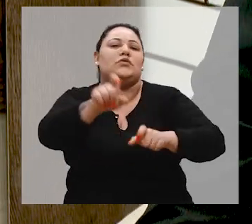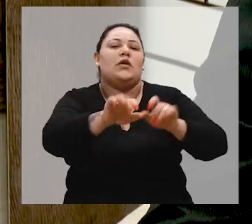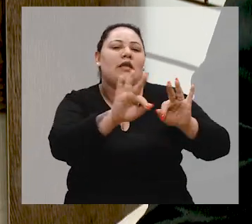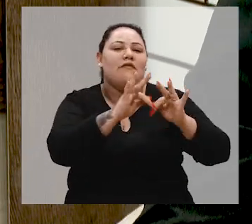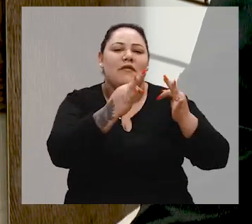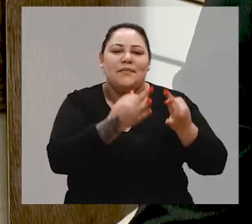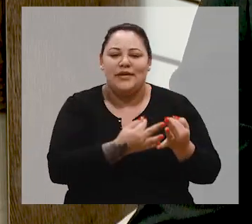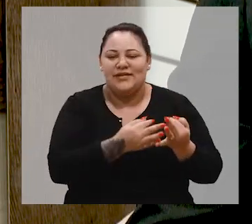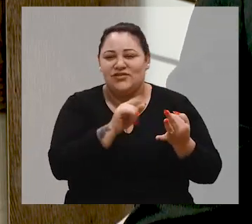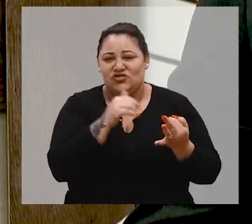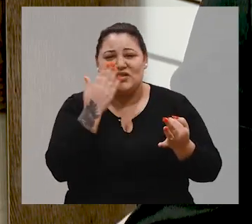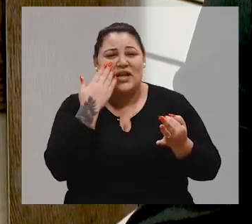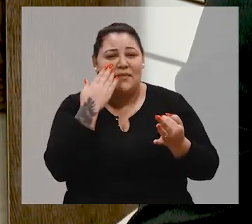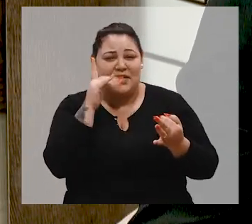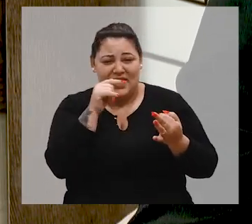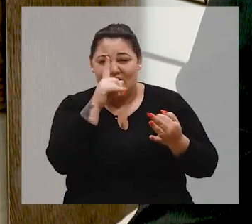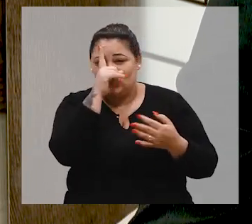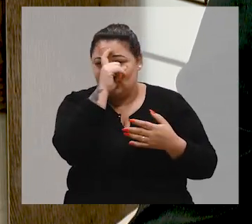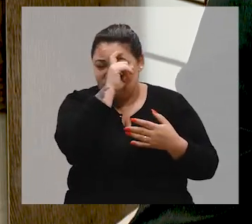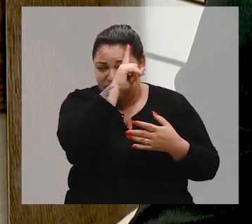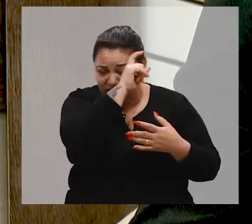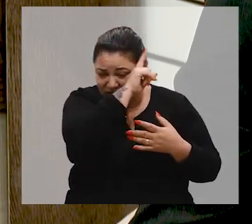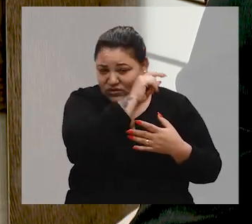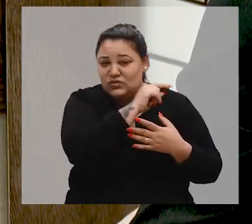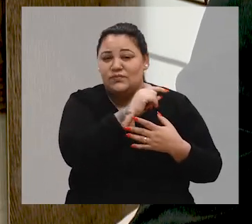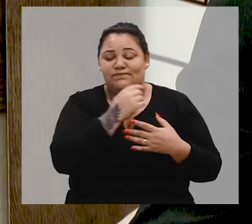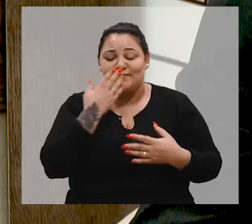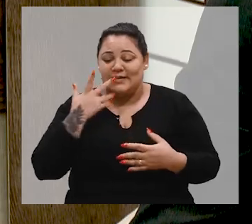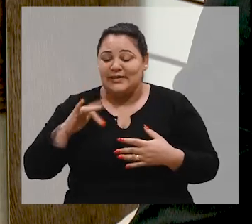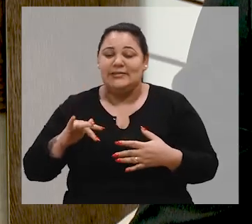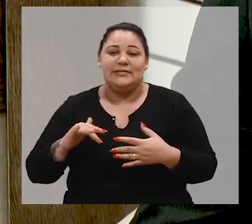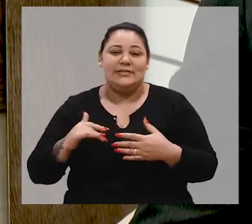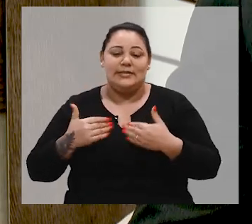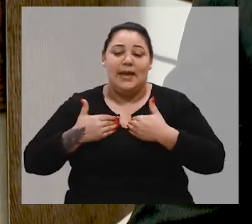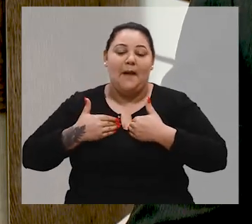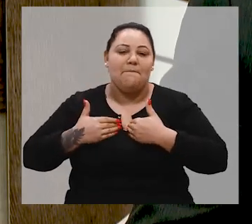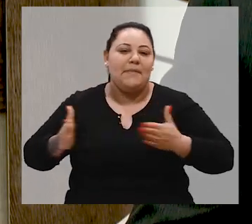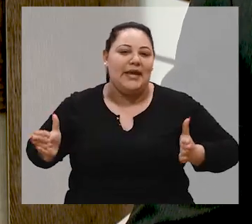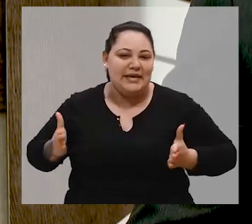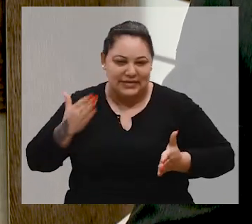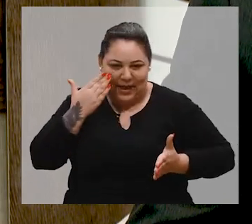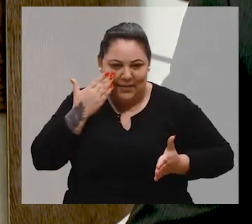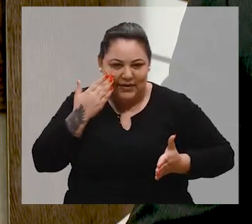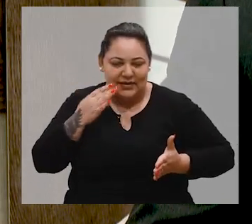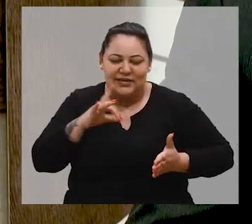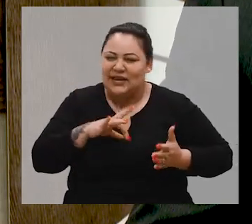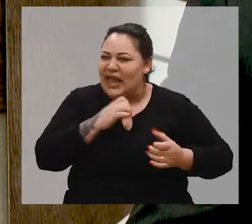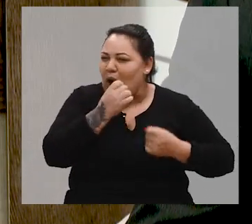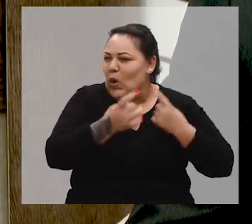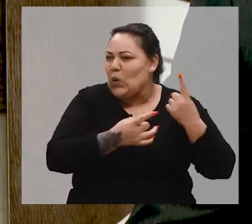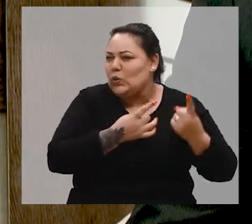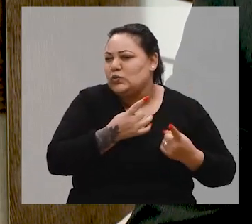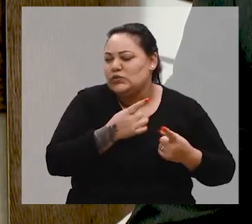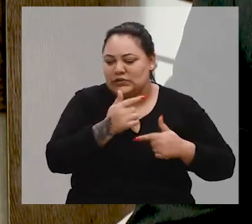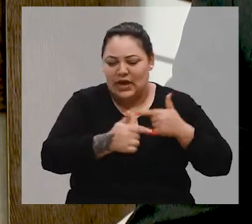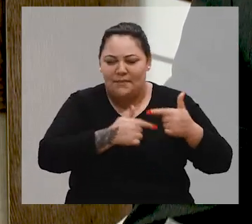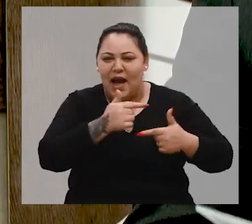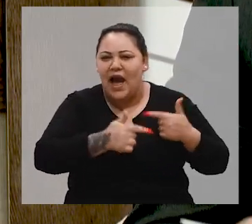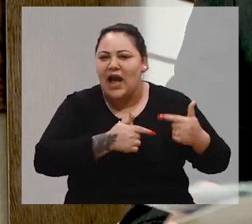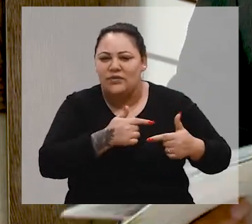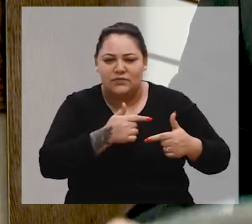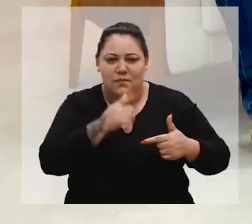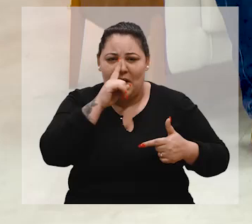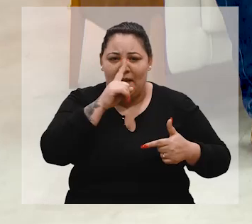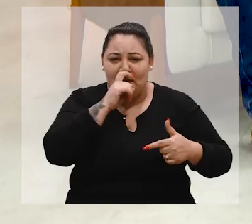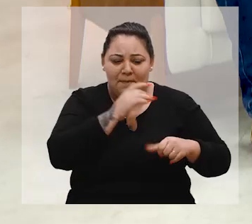outro parente, fica mais complicado até para ela se soltar. Existe também um trabalho nesse sentido